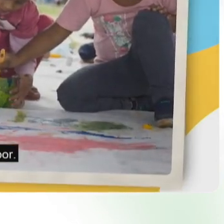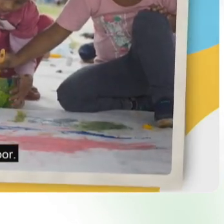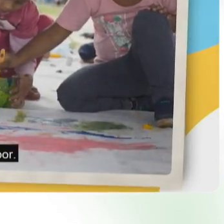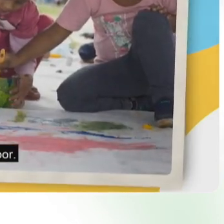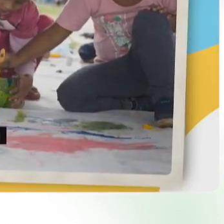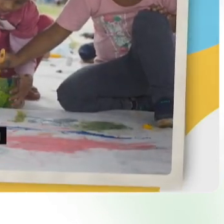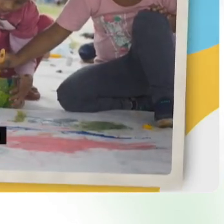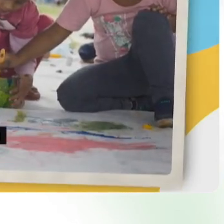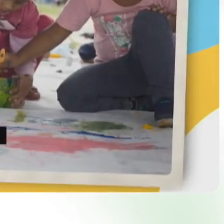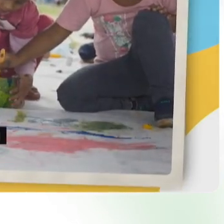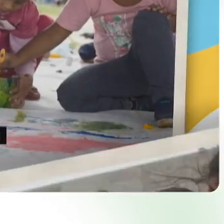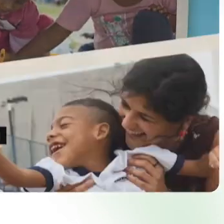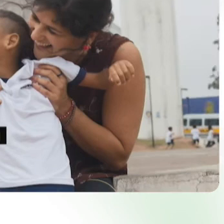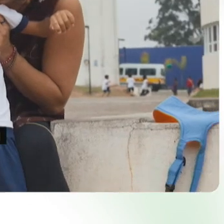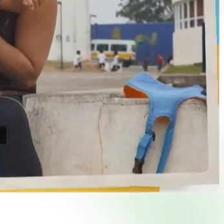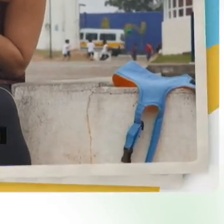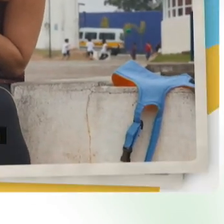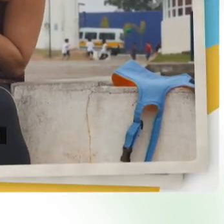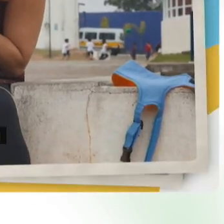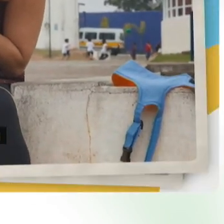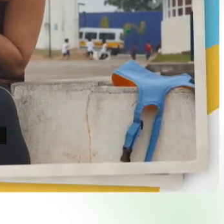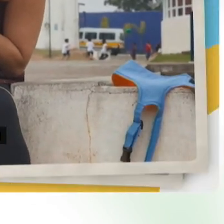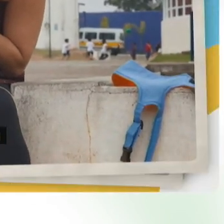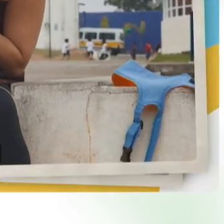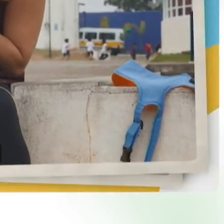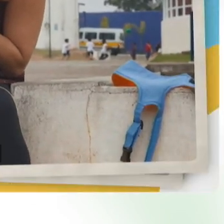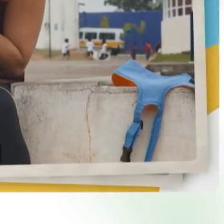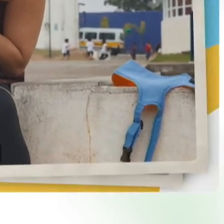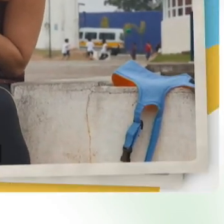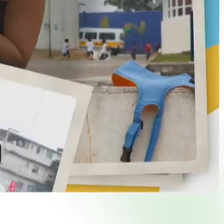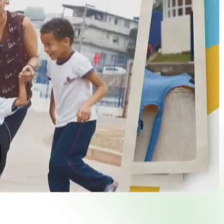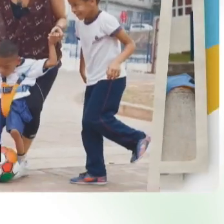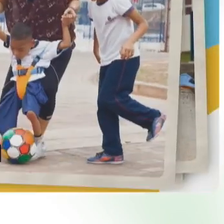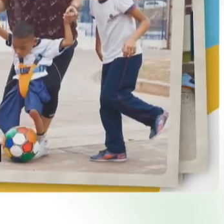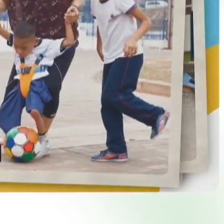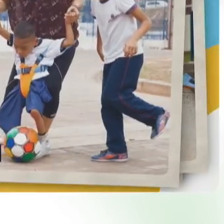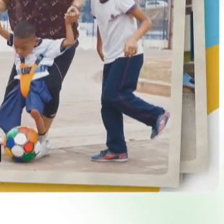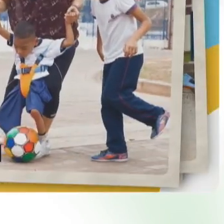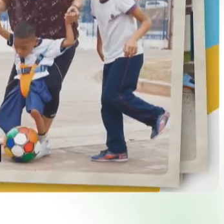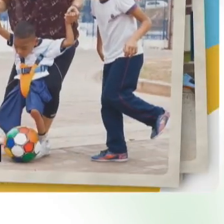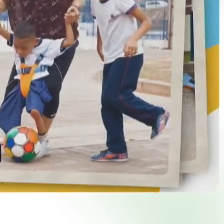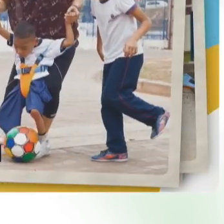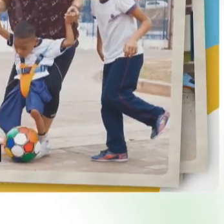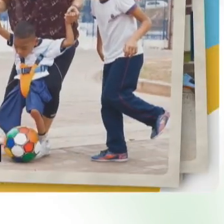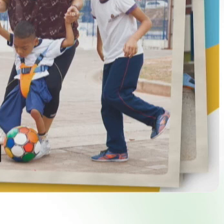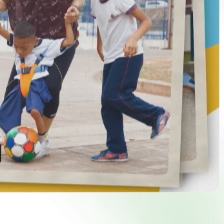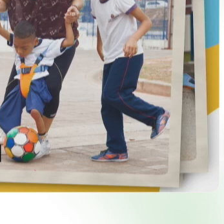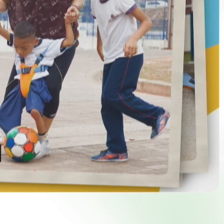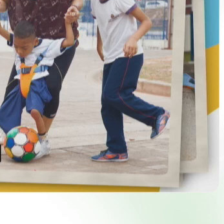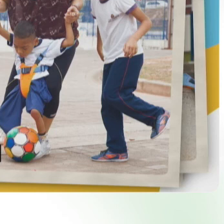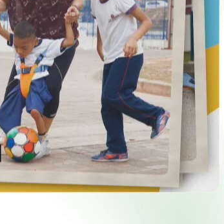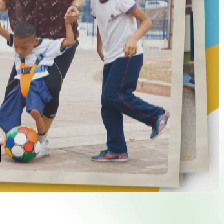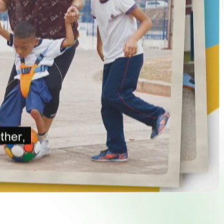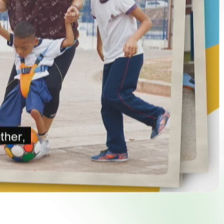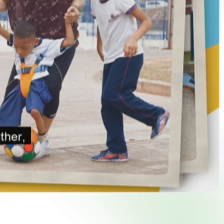que está no chão. Com a ajuda da educadora e de tecnologia assistiva, um menino com deficiência física joga bola com seus colegas de